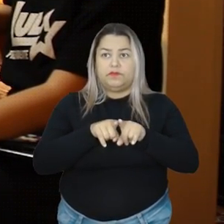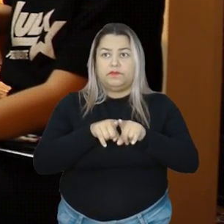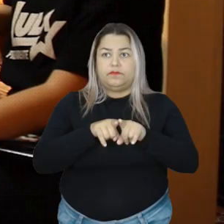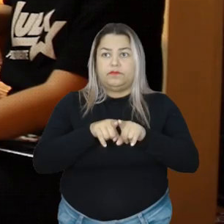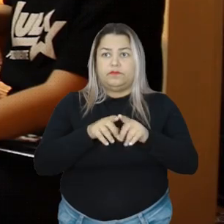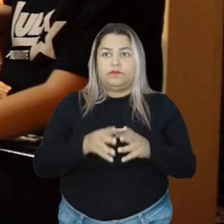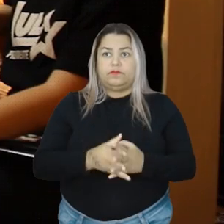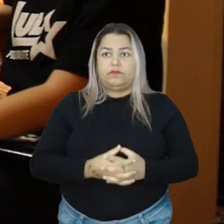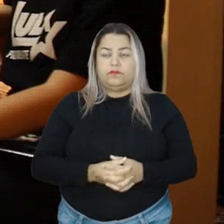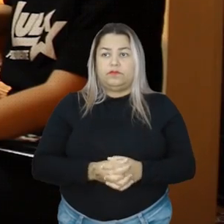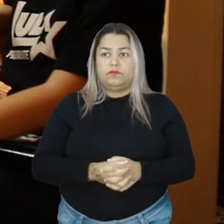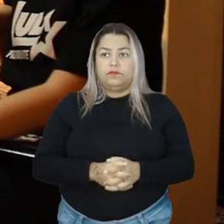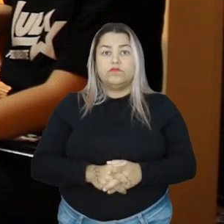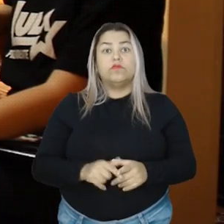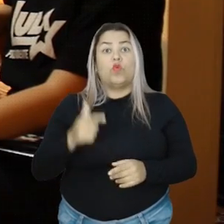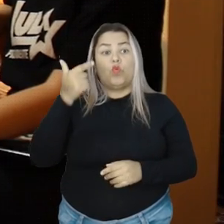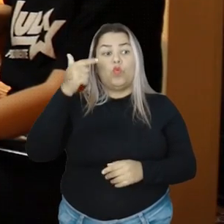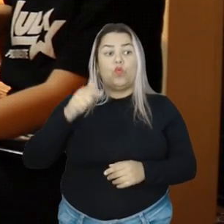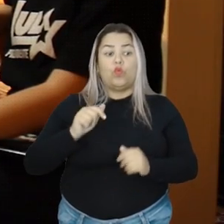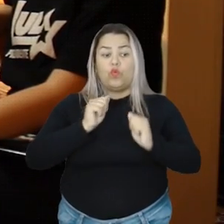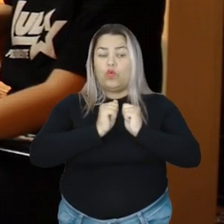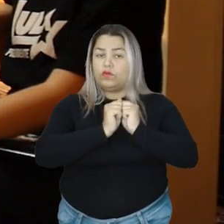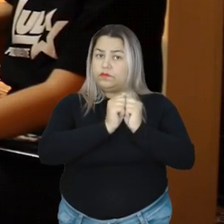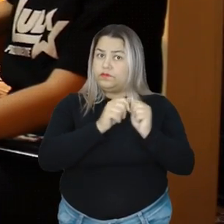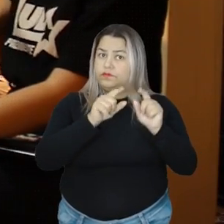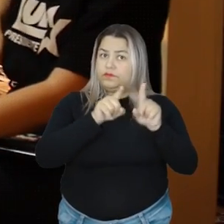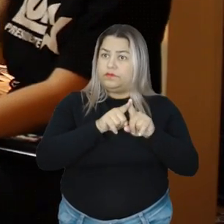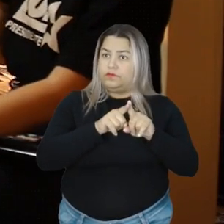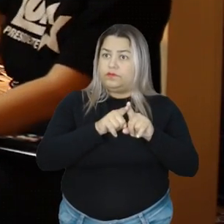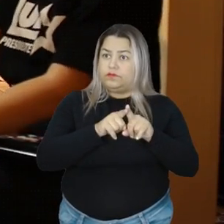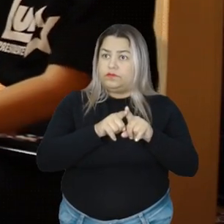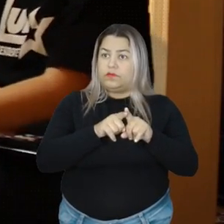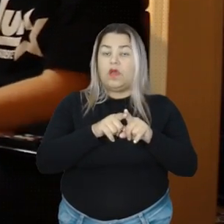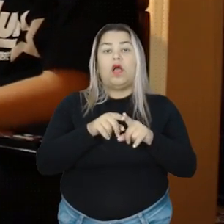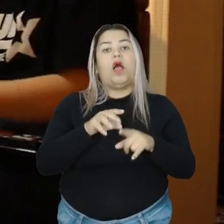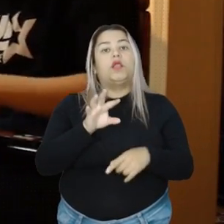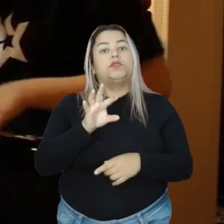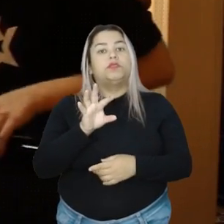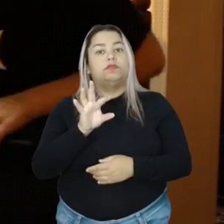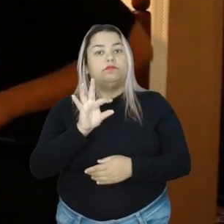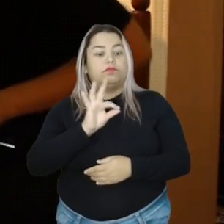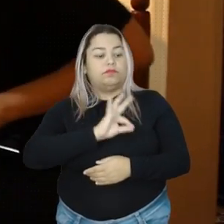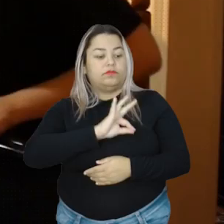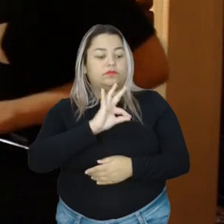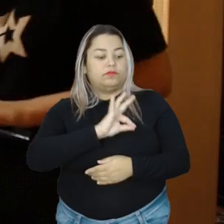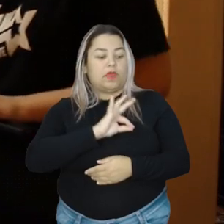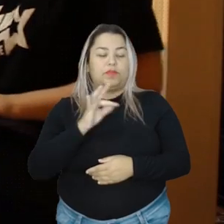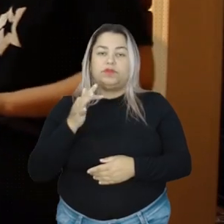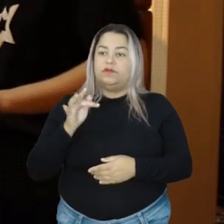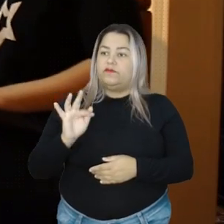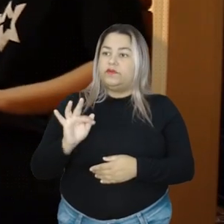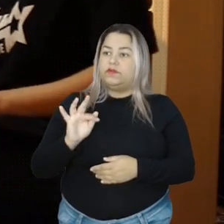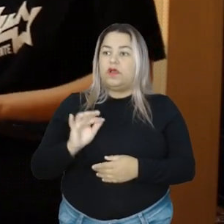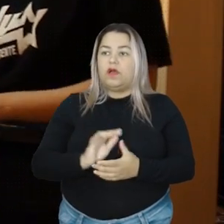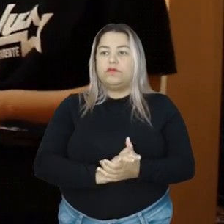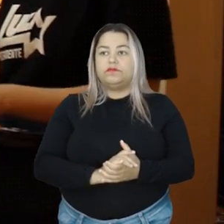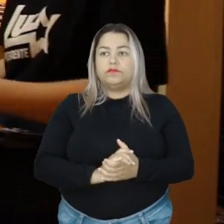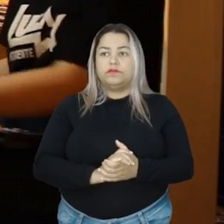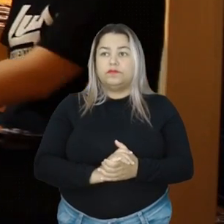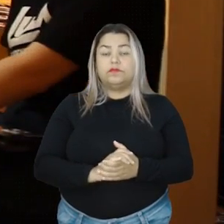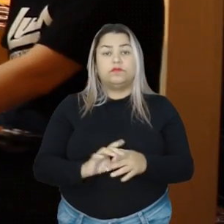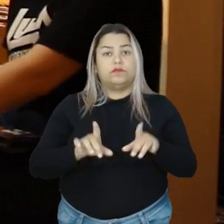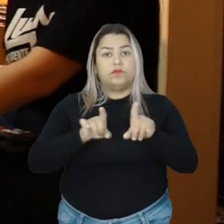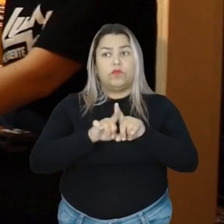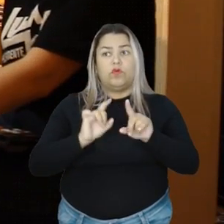e eu, junto com outros, fui preso na Polícia Federal. Uhum. Né? Eles tentavam com